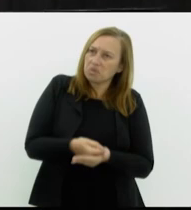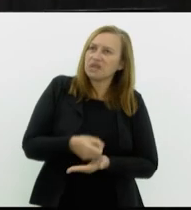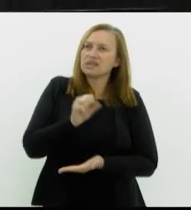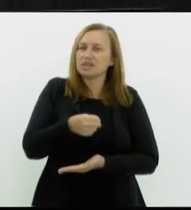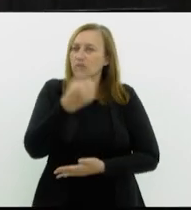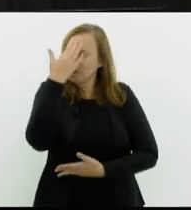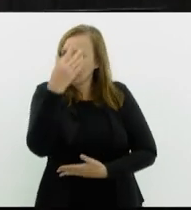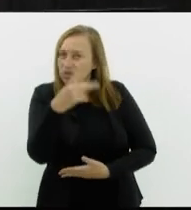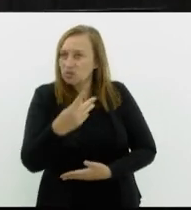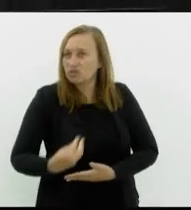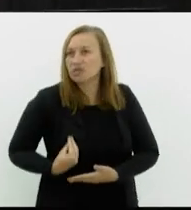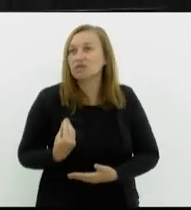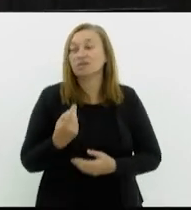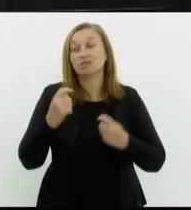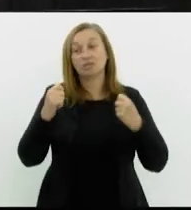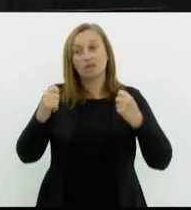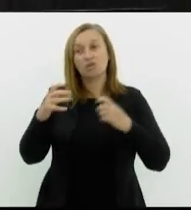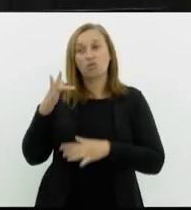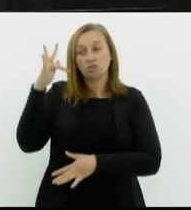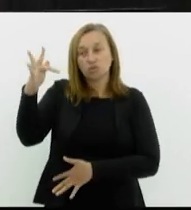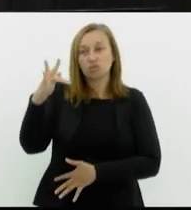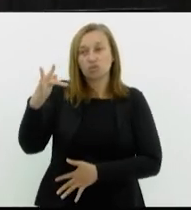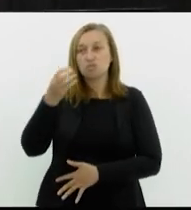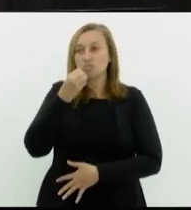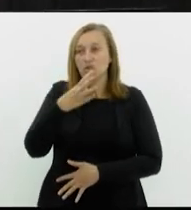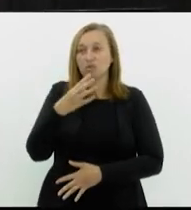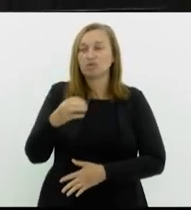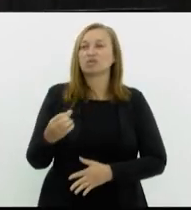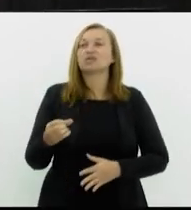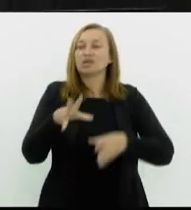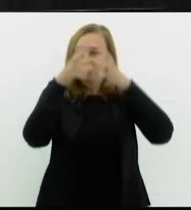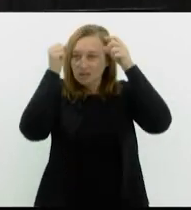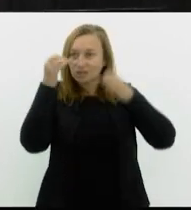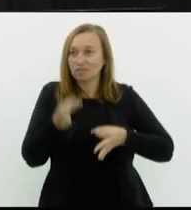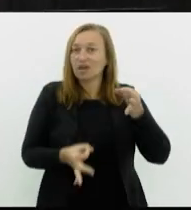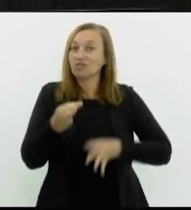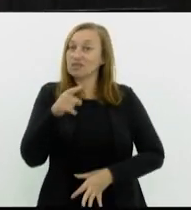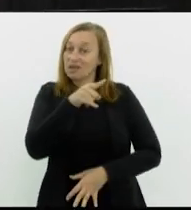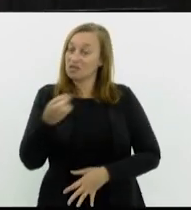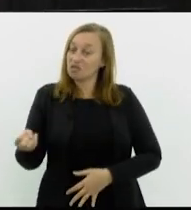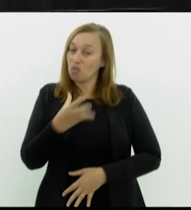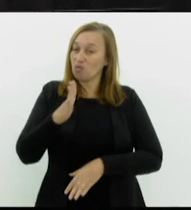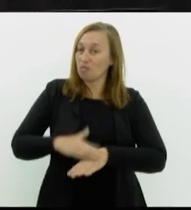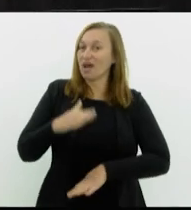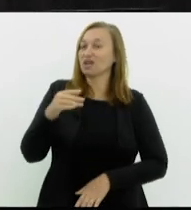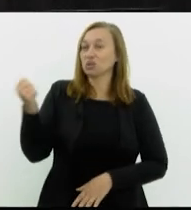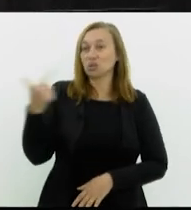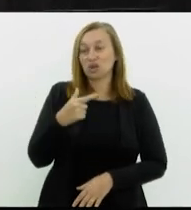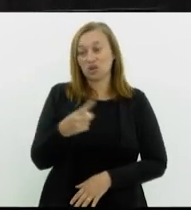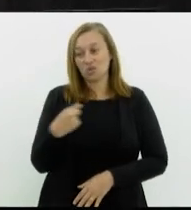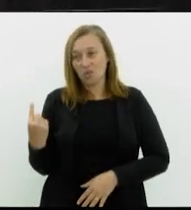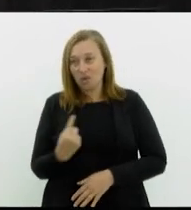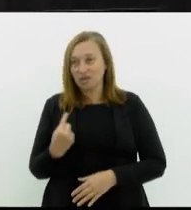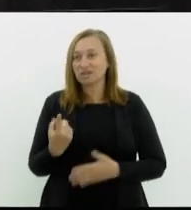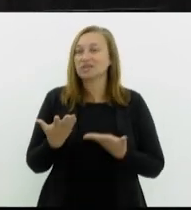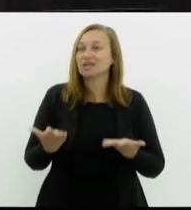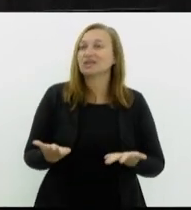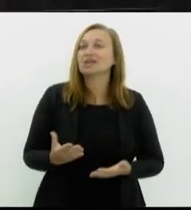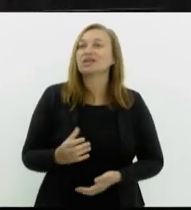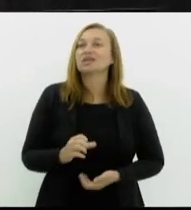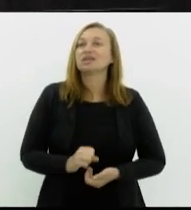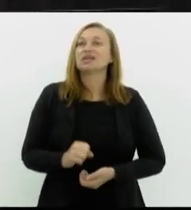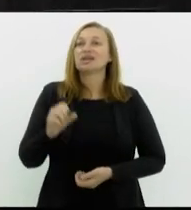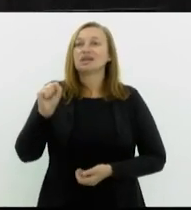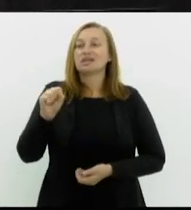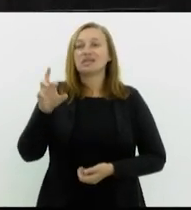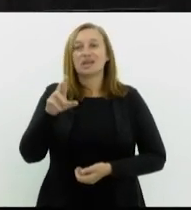presença. Espero que você tenha um futuro brilhante no tribunal, já que você é muito mais jovem que todo mundo aqui, não é verdade? É essa, né? Embargador Melo Serra, esse